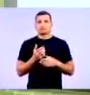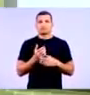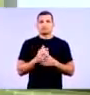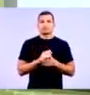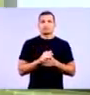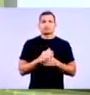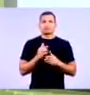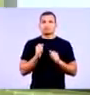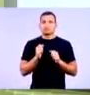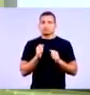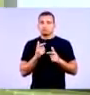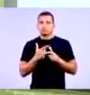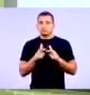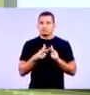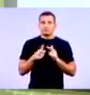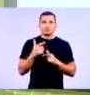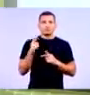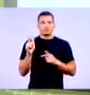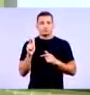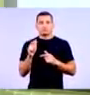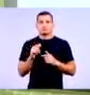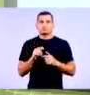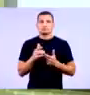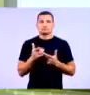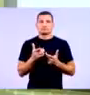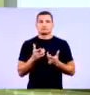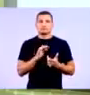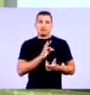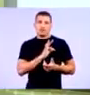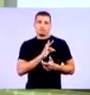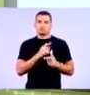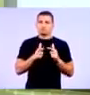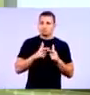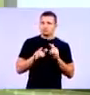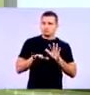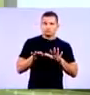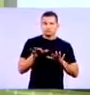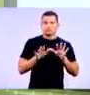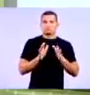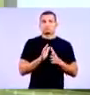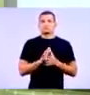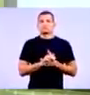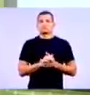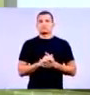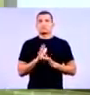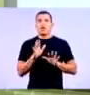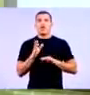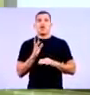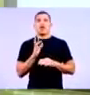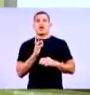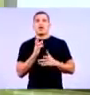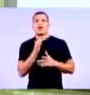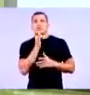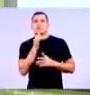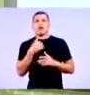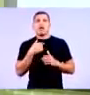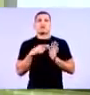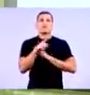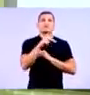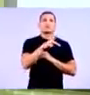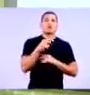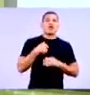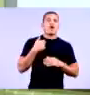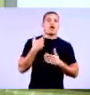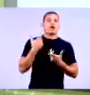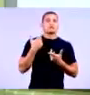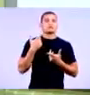estamos suportando, ou devido a algum problema técnico. Então, não é por razões, professora, fui pescar,